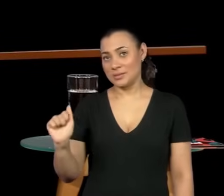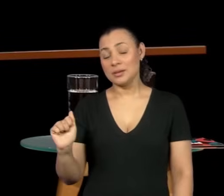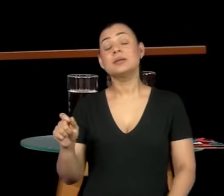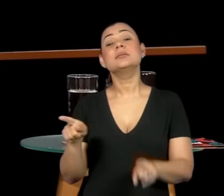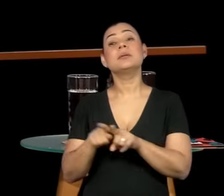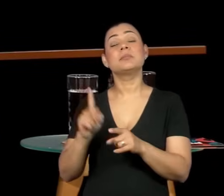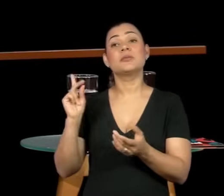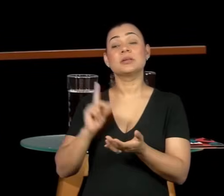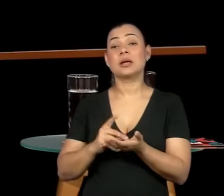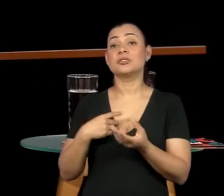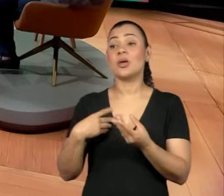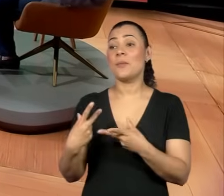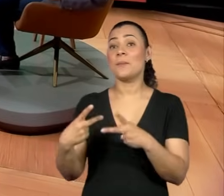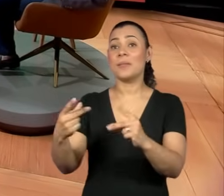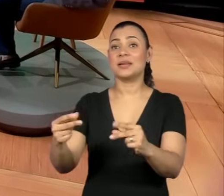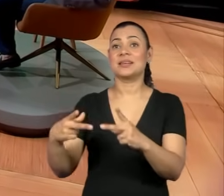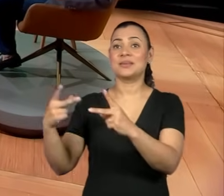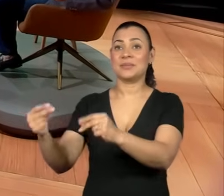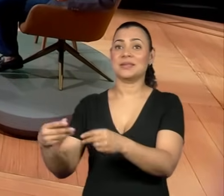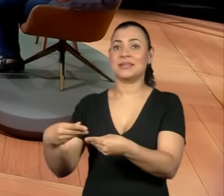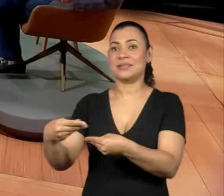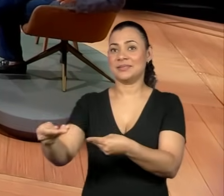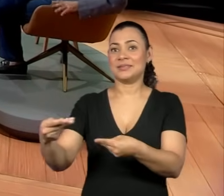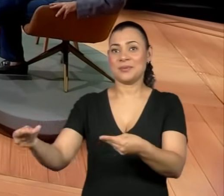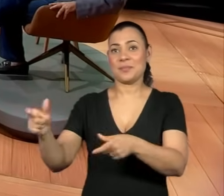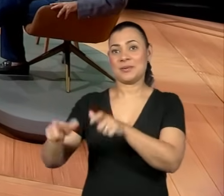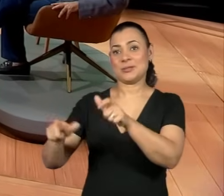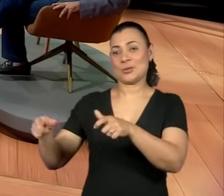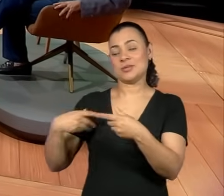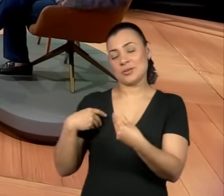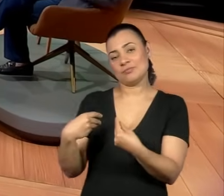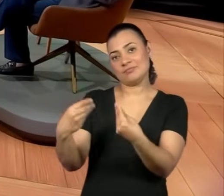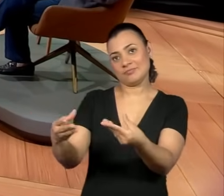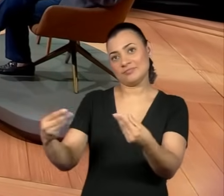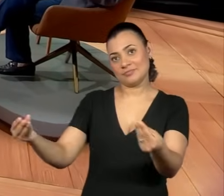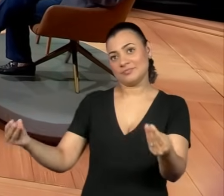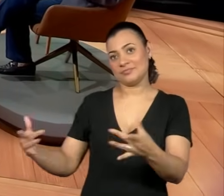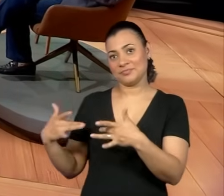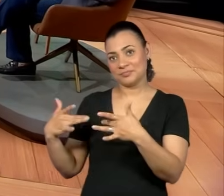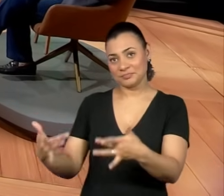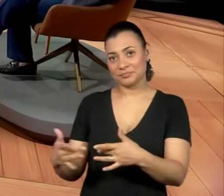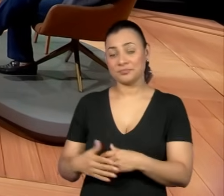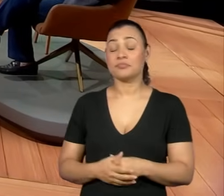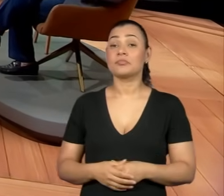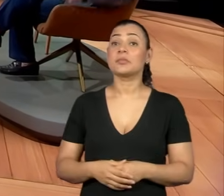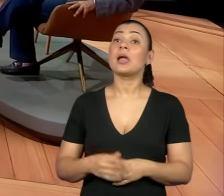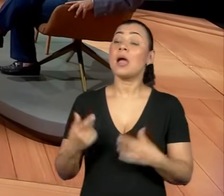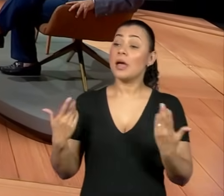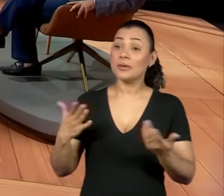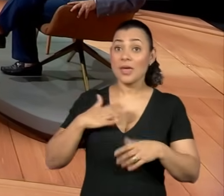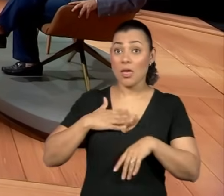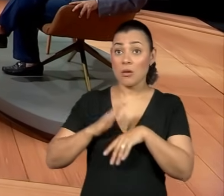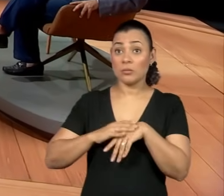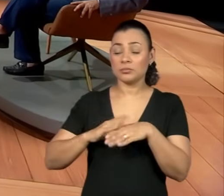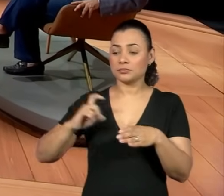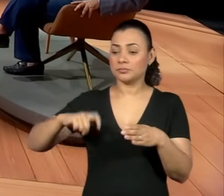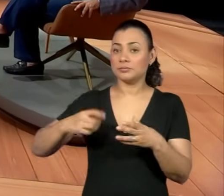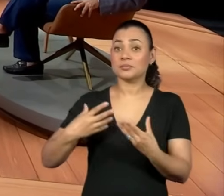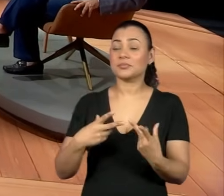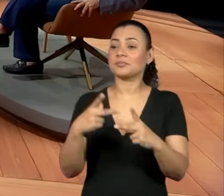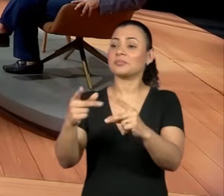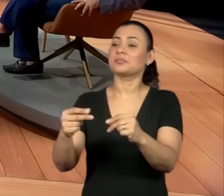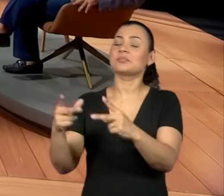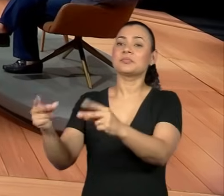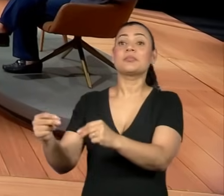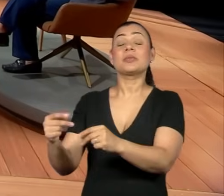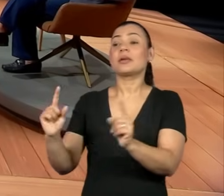relacionamento, eu dava de presente, em agradecimento, dava o disco para as pessoas. E numa dessas meus presentes, eu